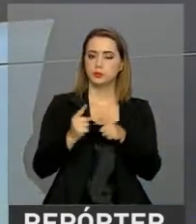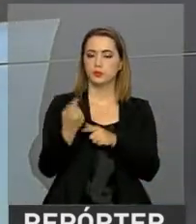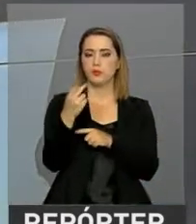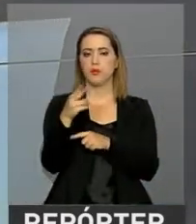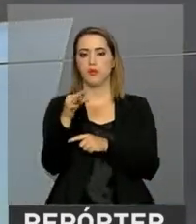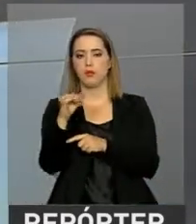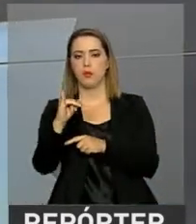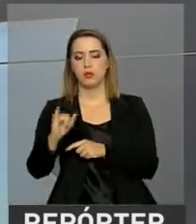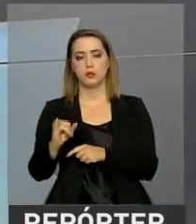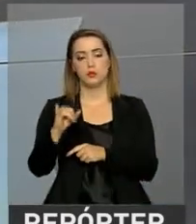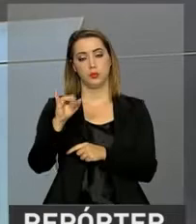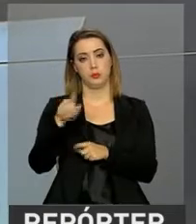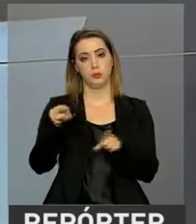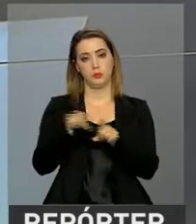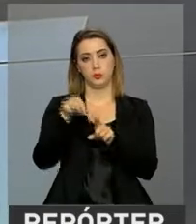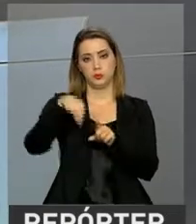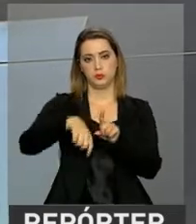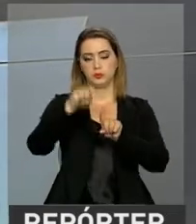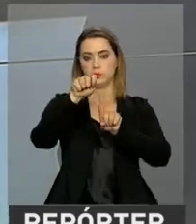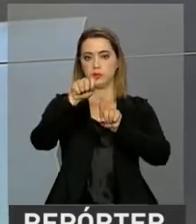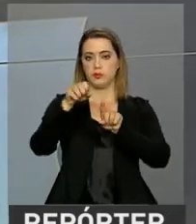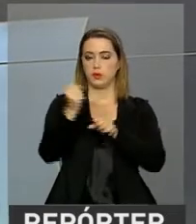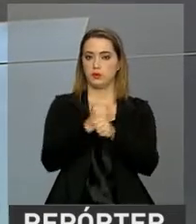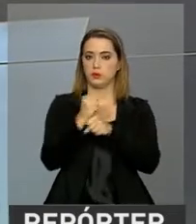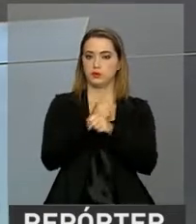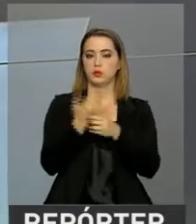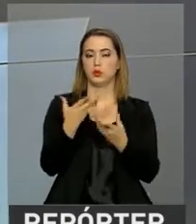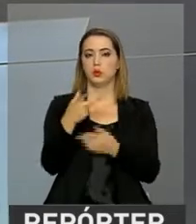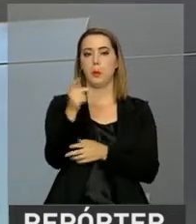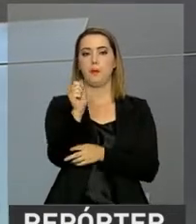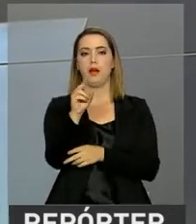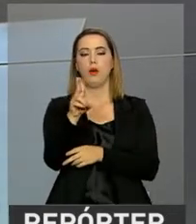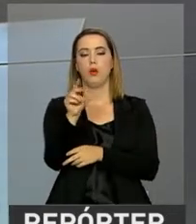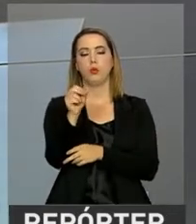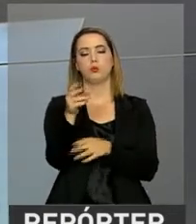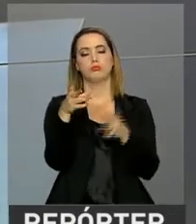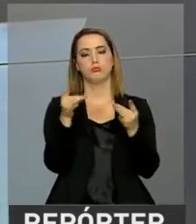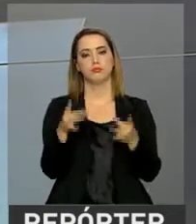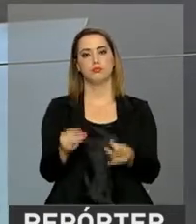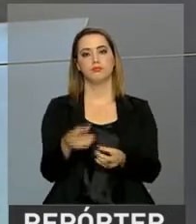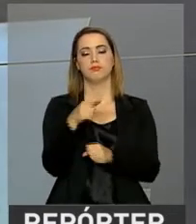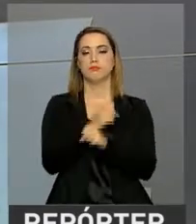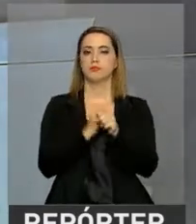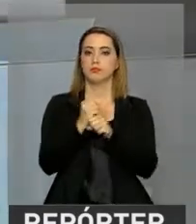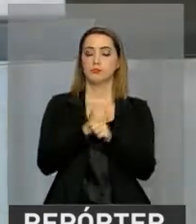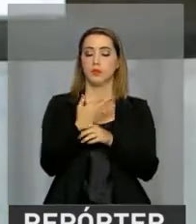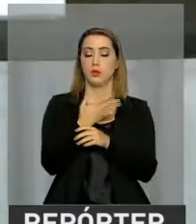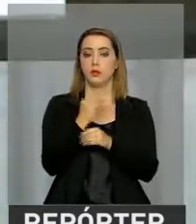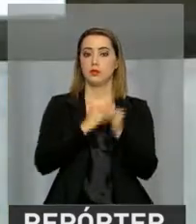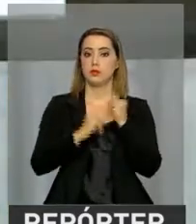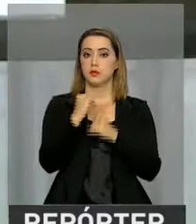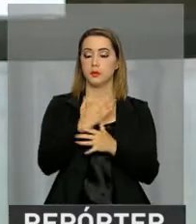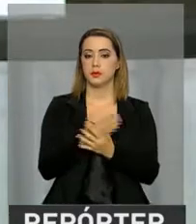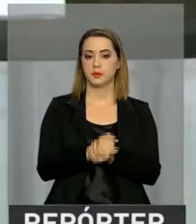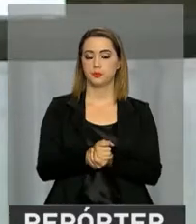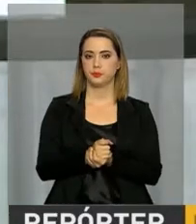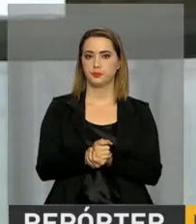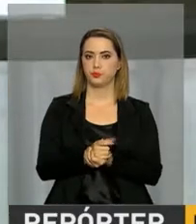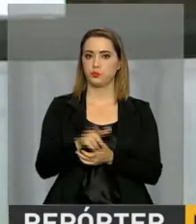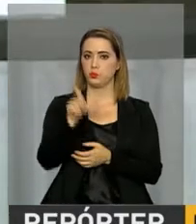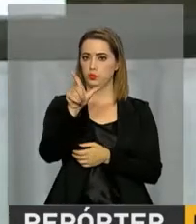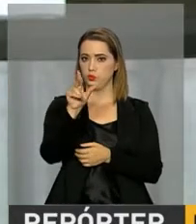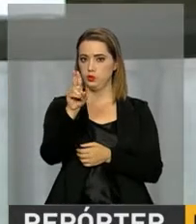do planalto e traz os detalhes dessa notícia pra gente olá paulo boa tarde para zé luis boa tarde o lucro do